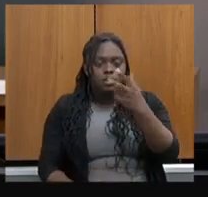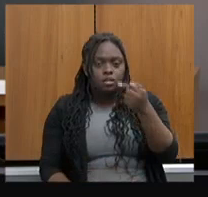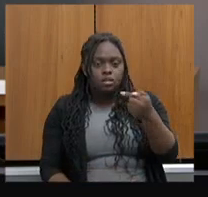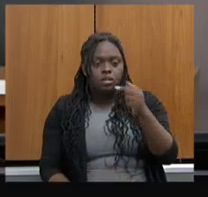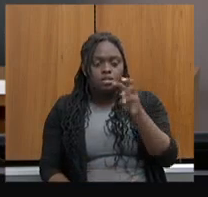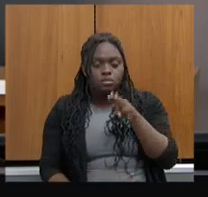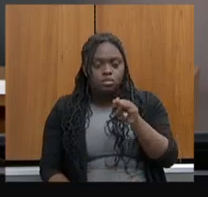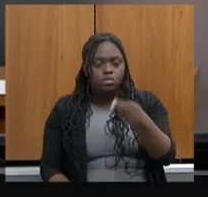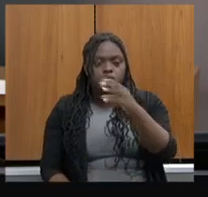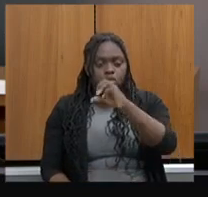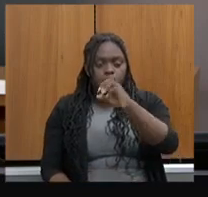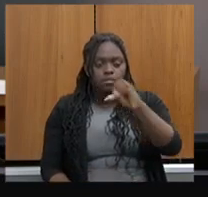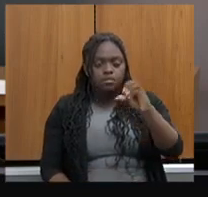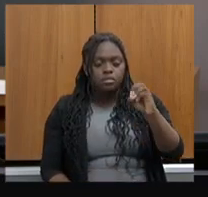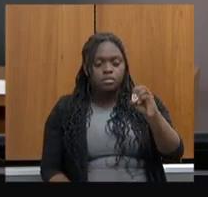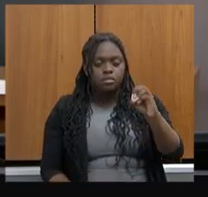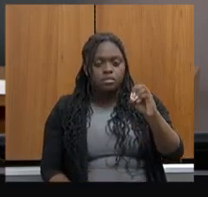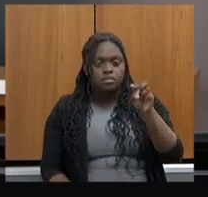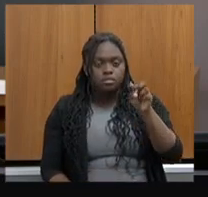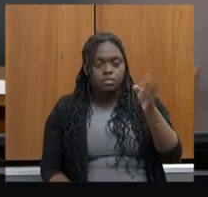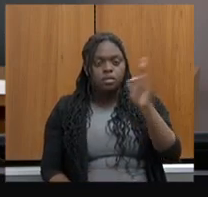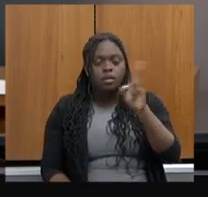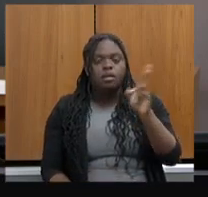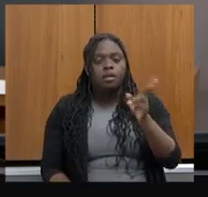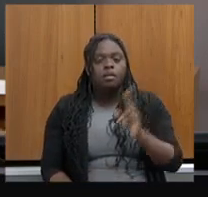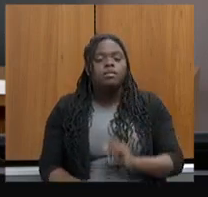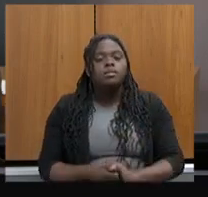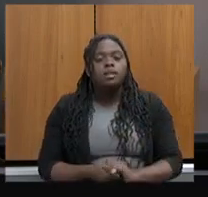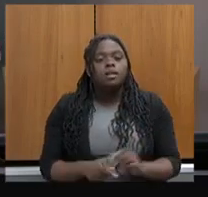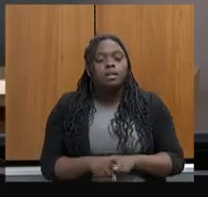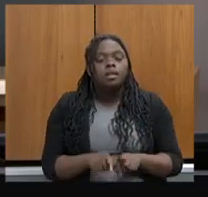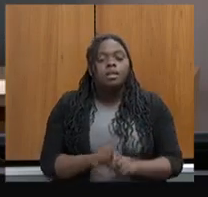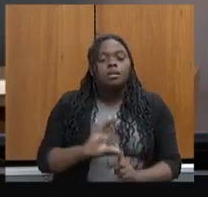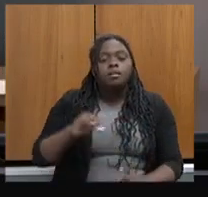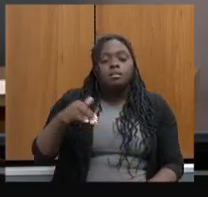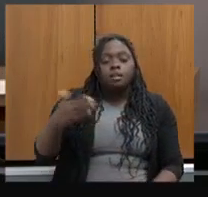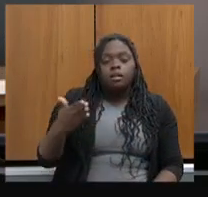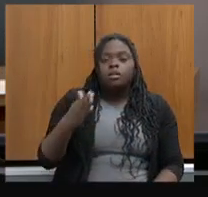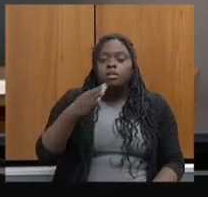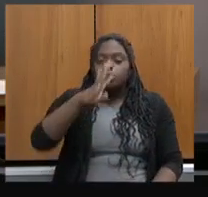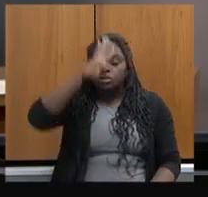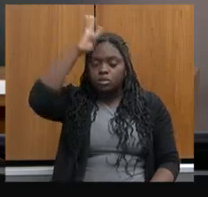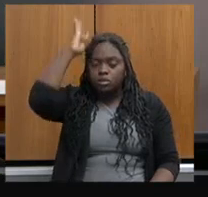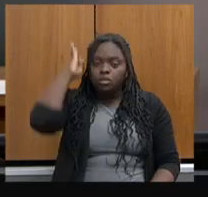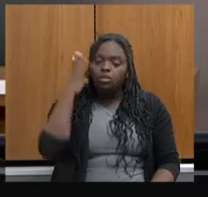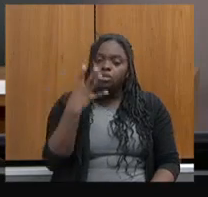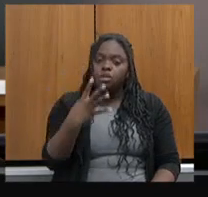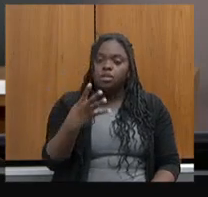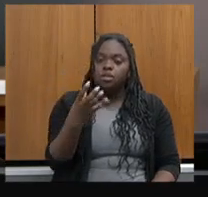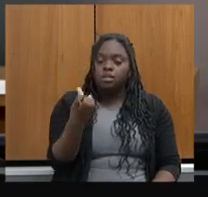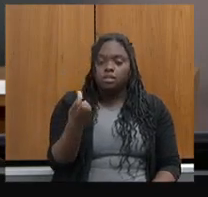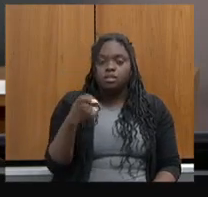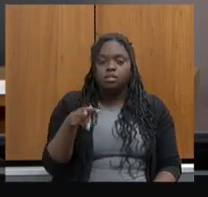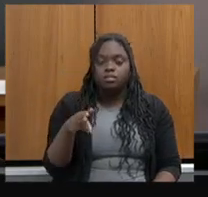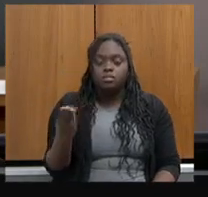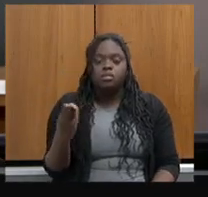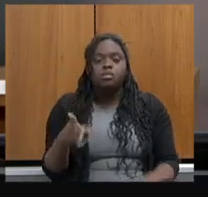mil reais descentralizados para o corpo de bombeiros 46 milhões 383 já